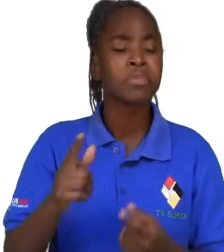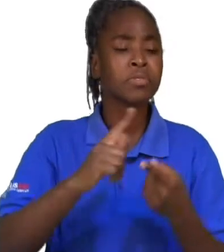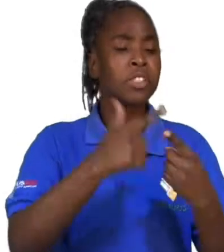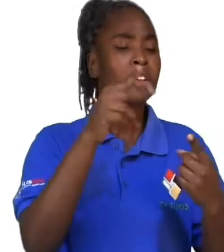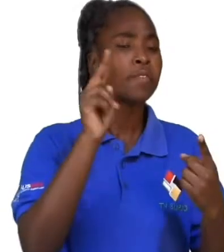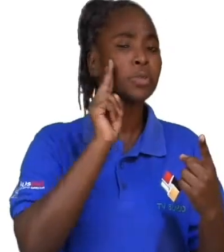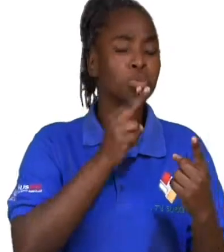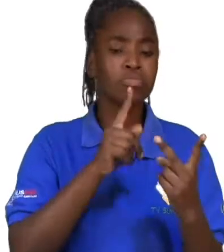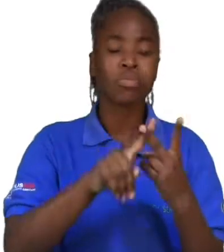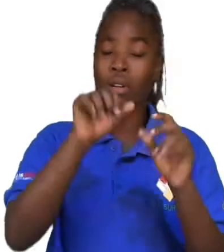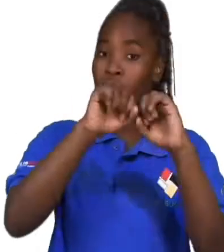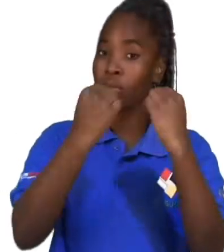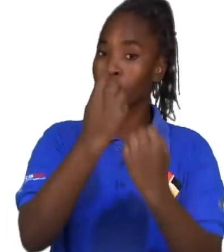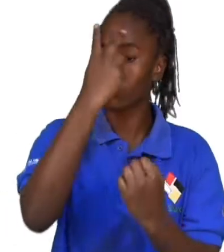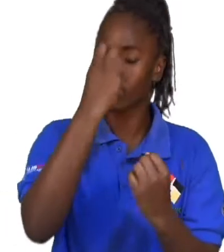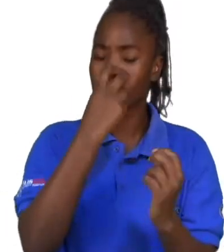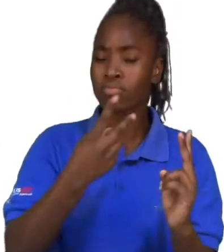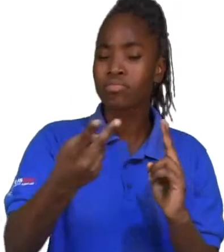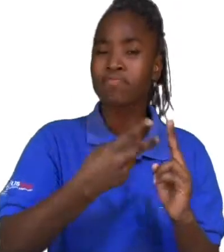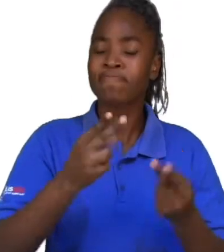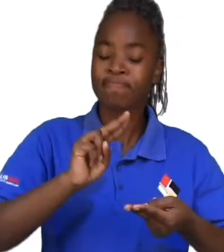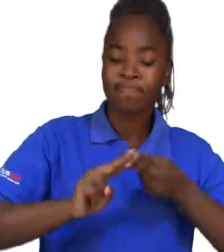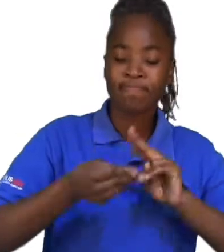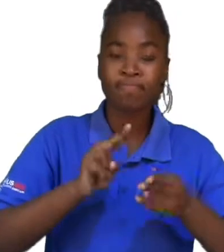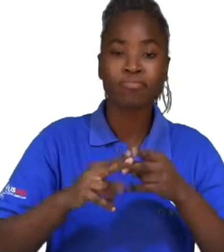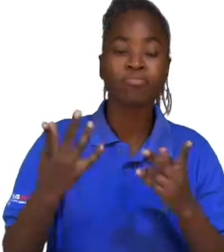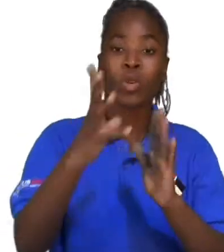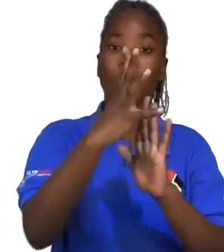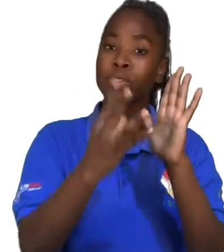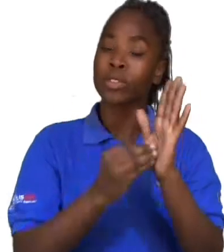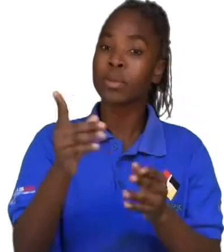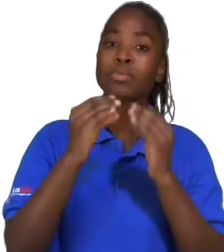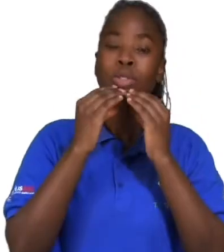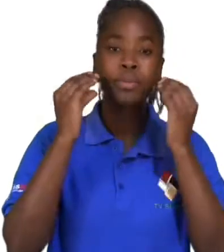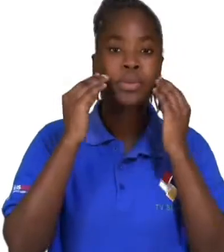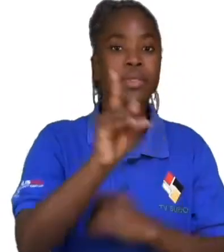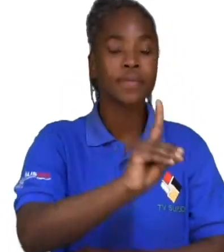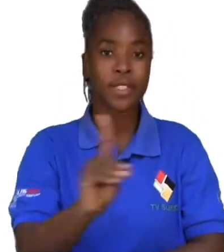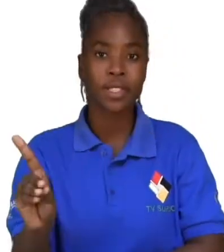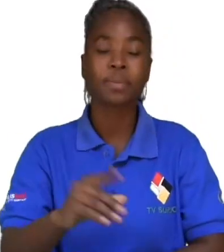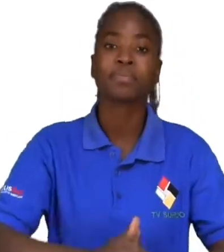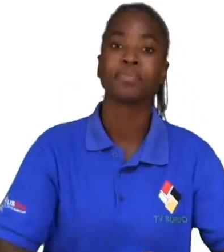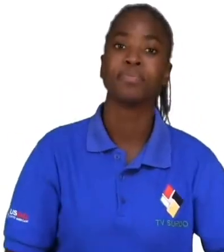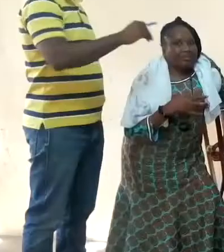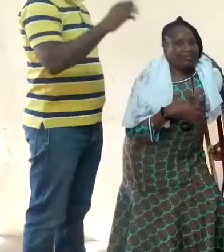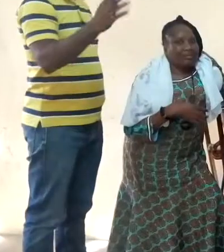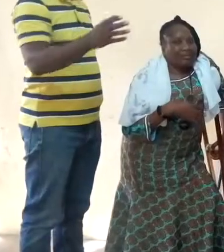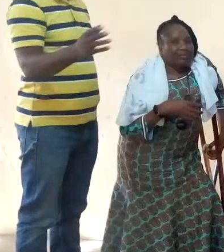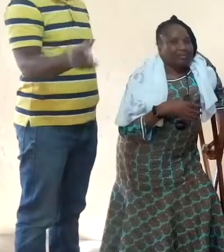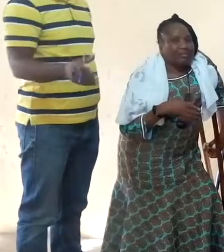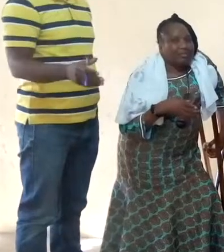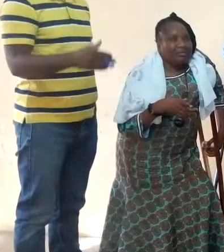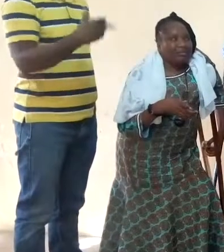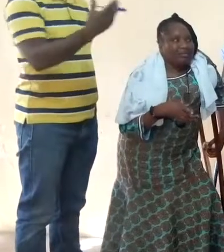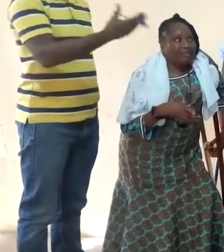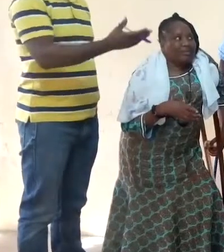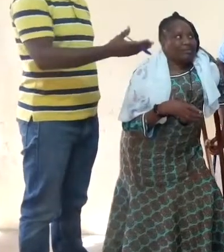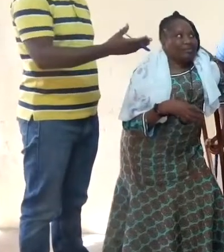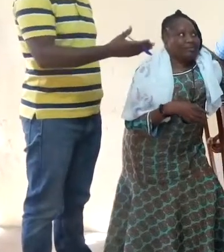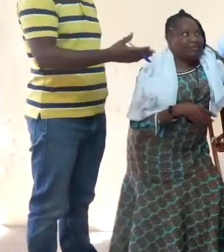mortos relacionadas com a doença e 227 novas infecções. Desta estatística, fazem